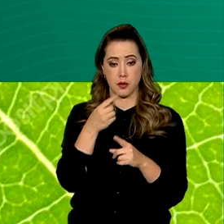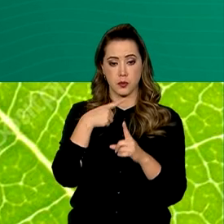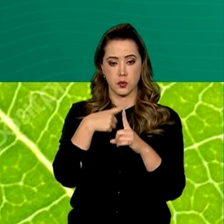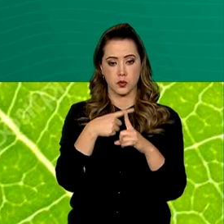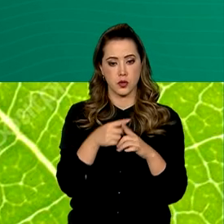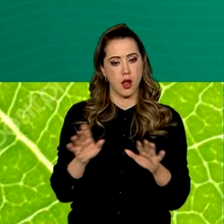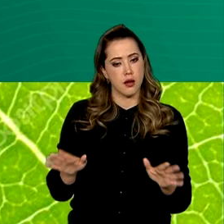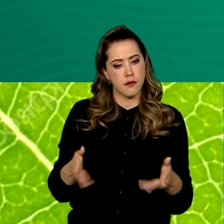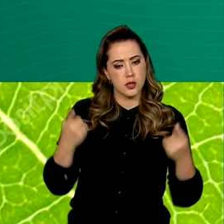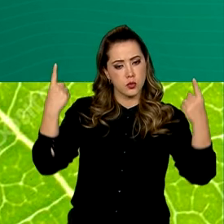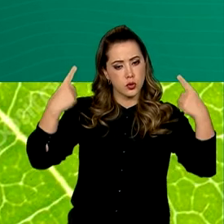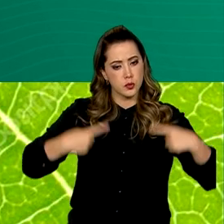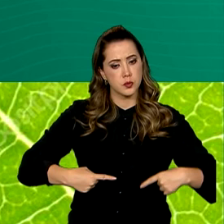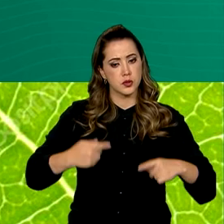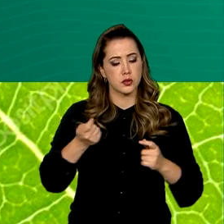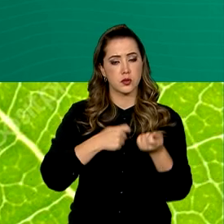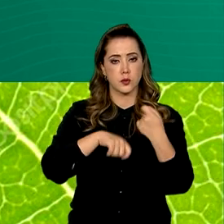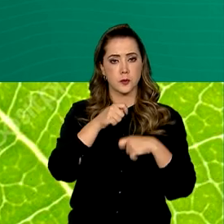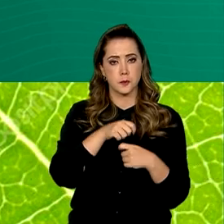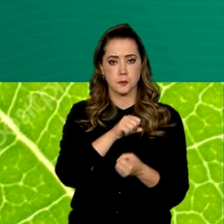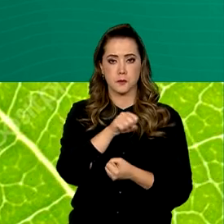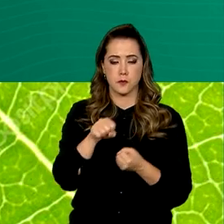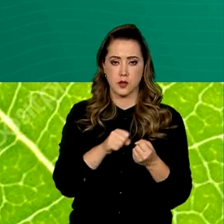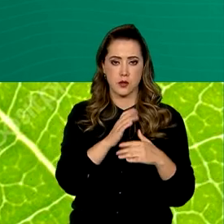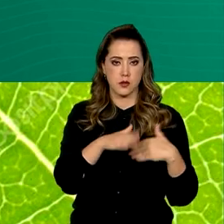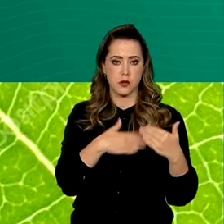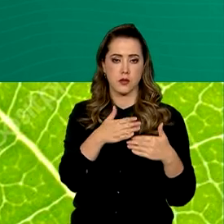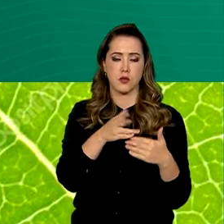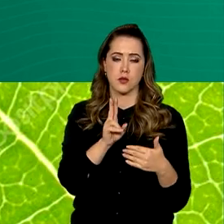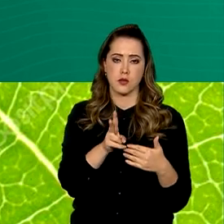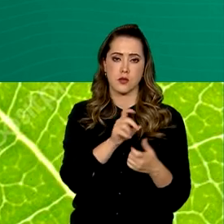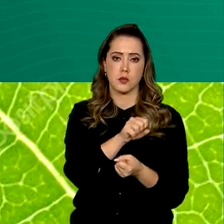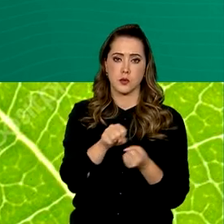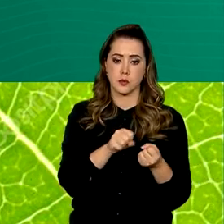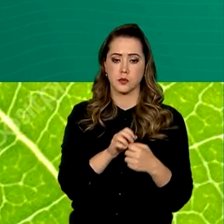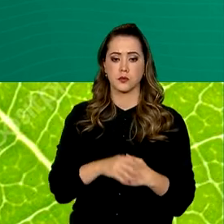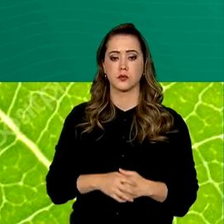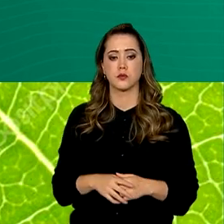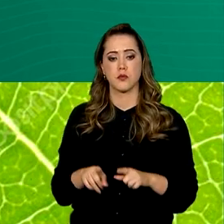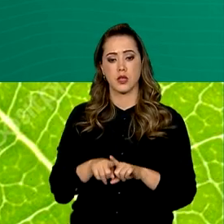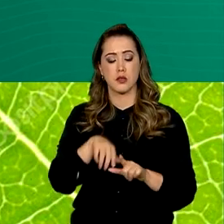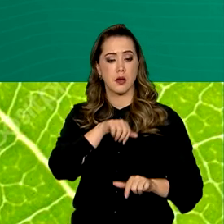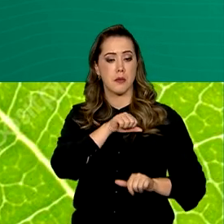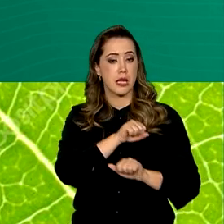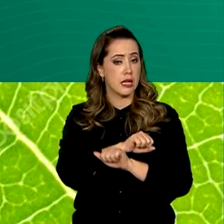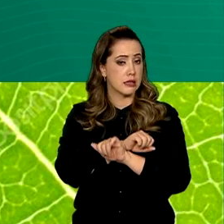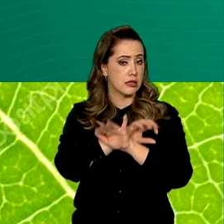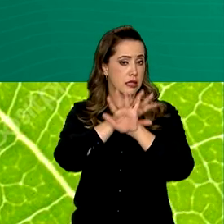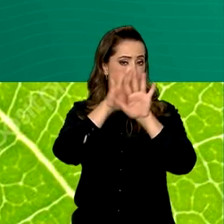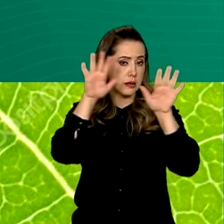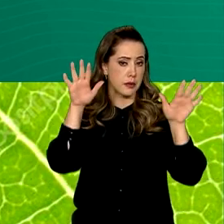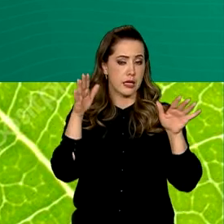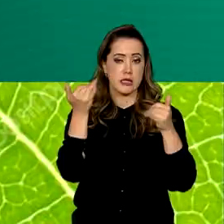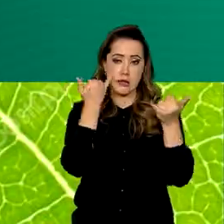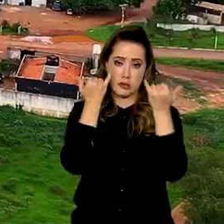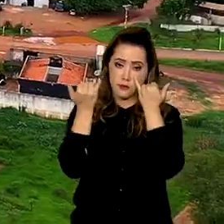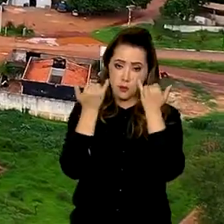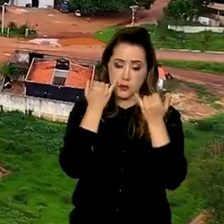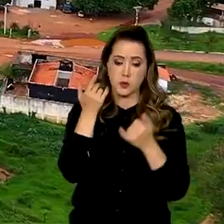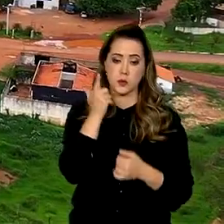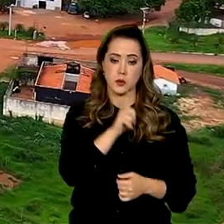da competitividade da economia brasileira, mantendo a sustentabilidade e a transparência das